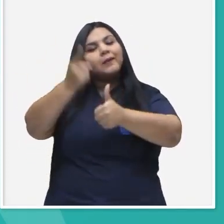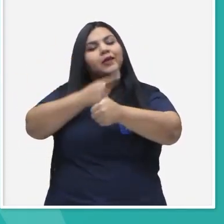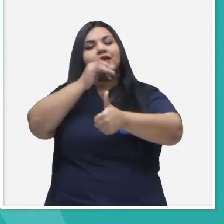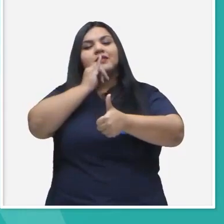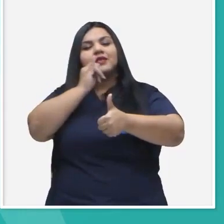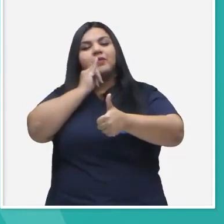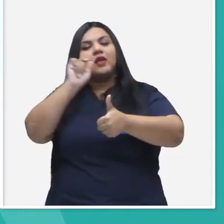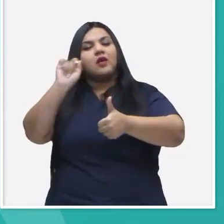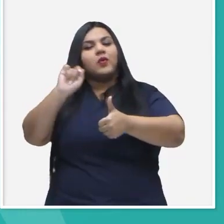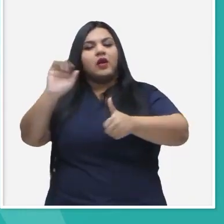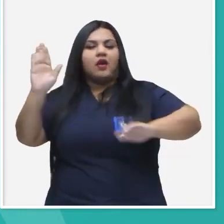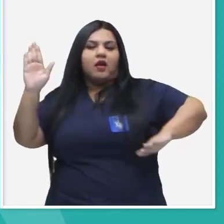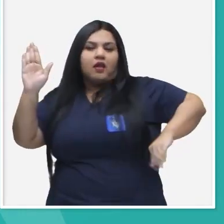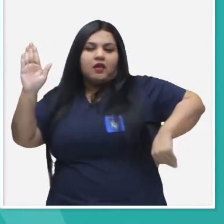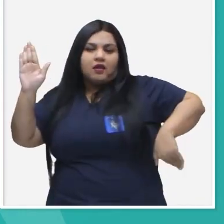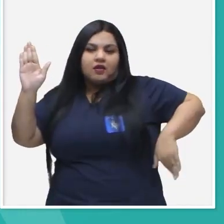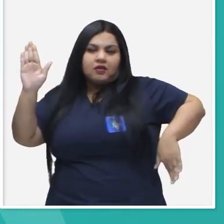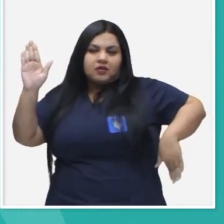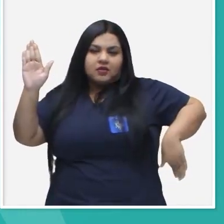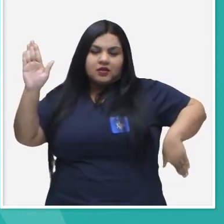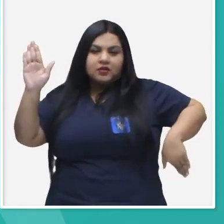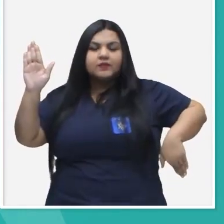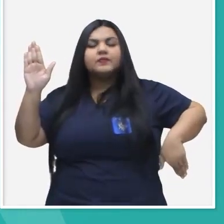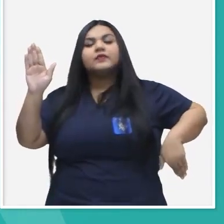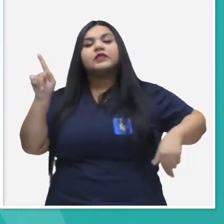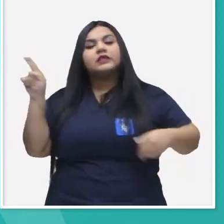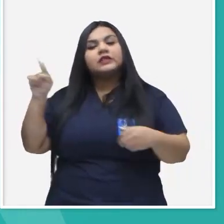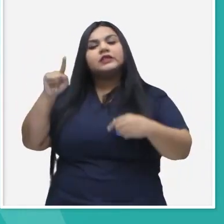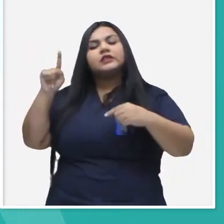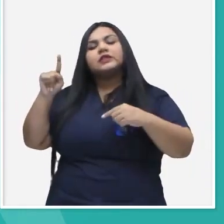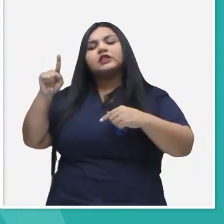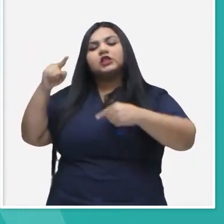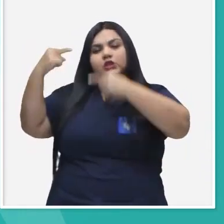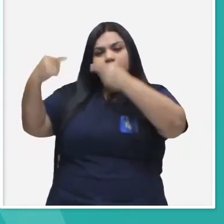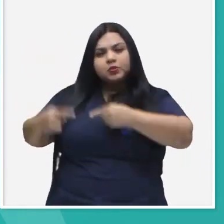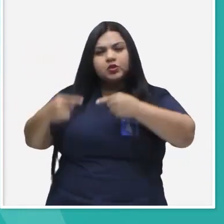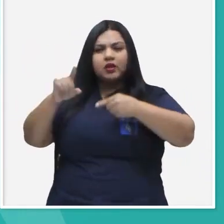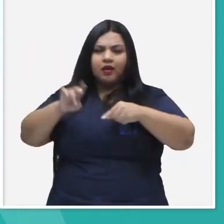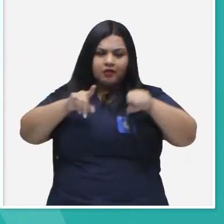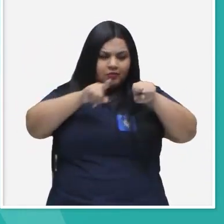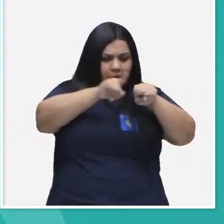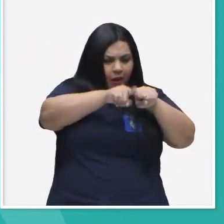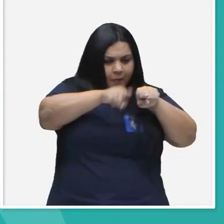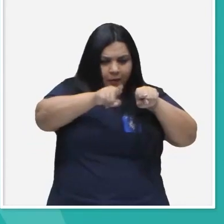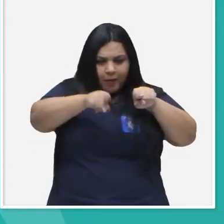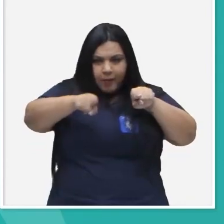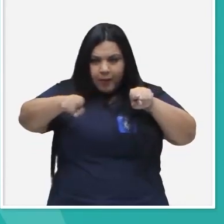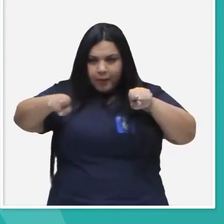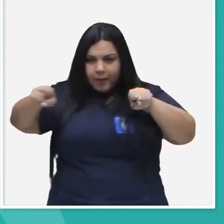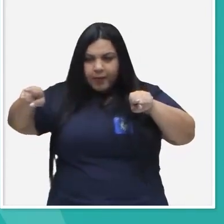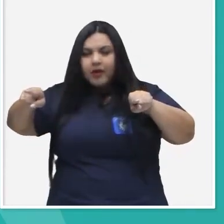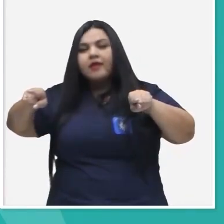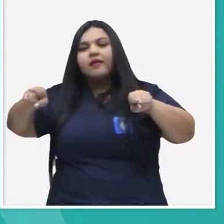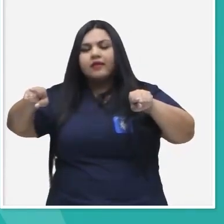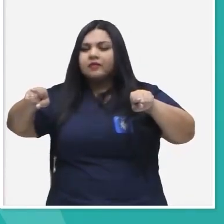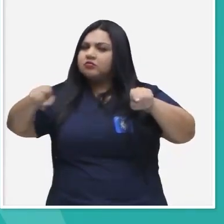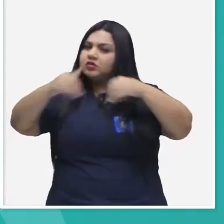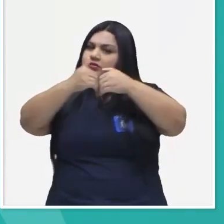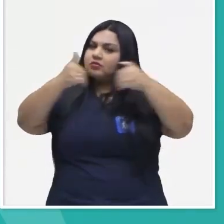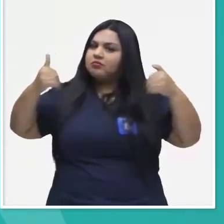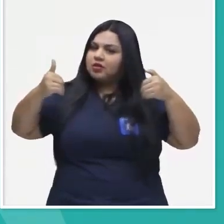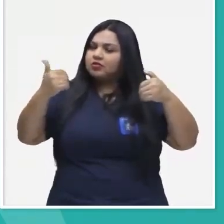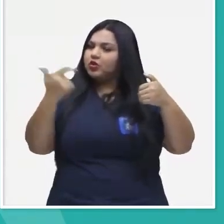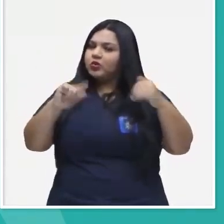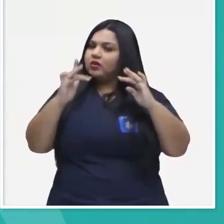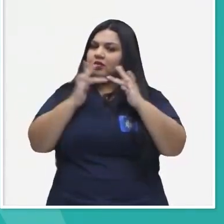a natação, como eu falei para vocês. Nessa disputa, cada um está aí na sua raia, como vocês estão vendo, então eu não